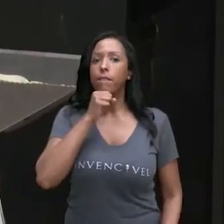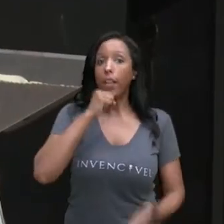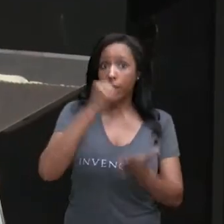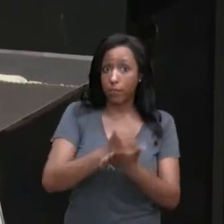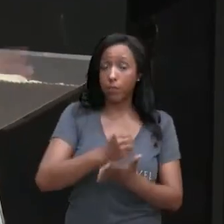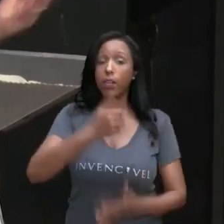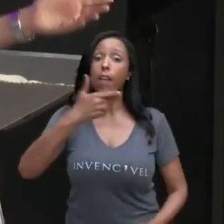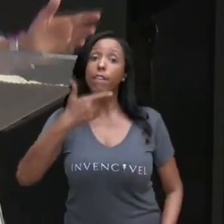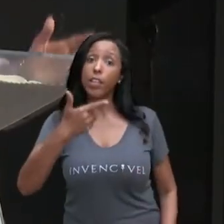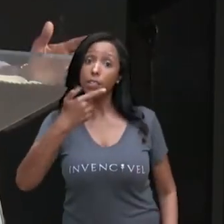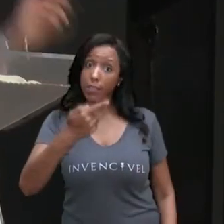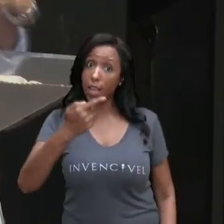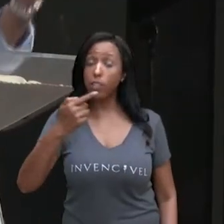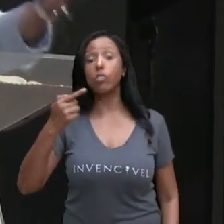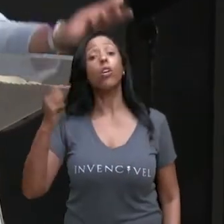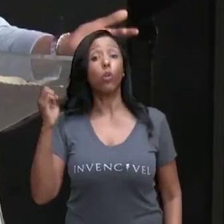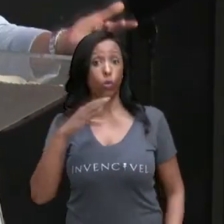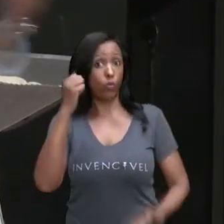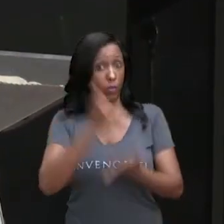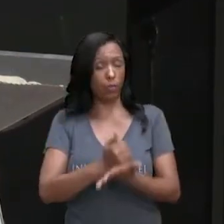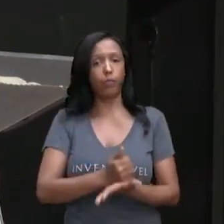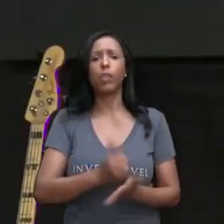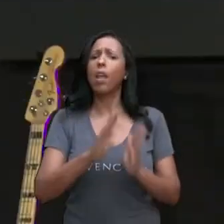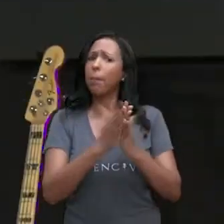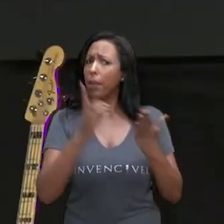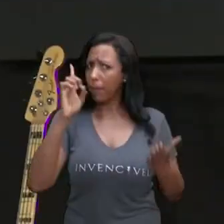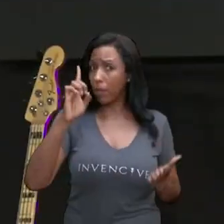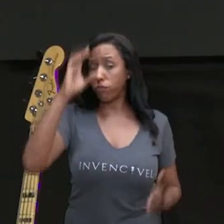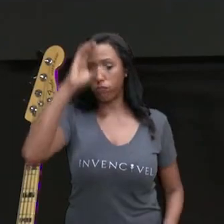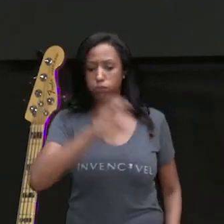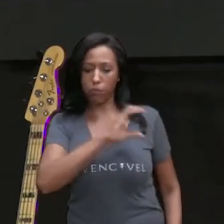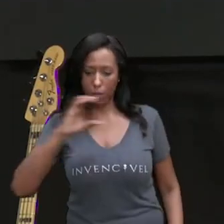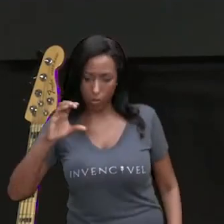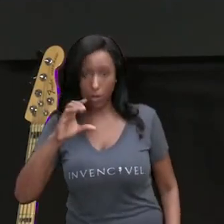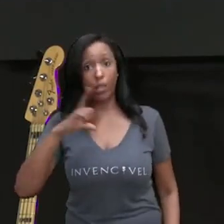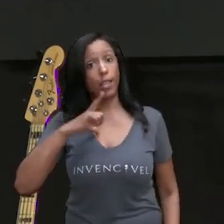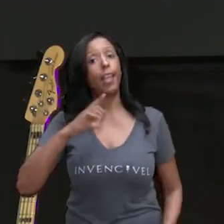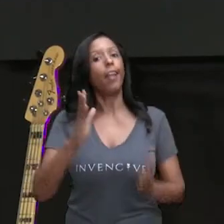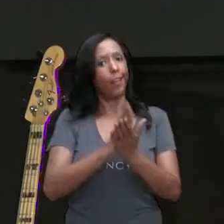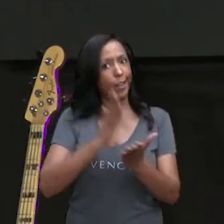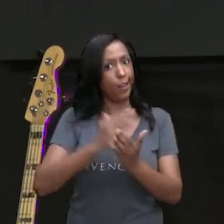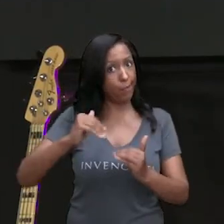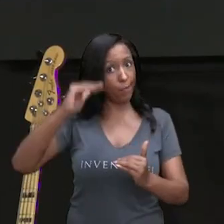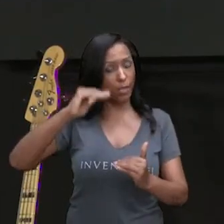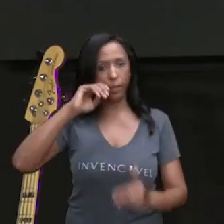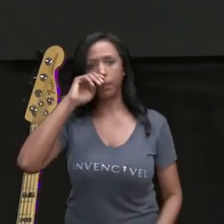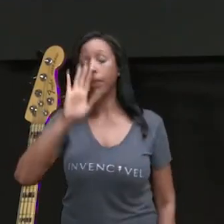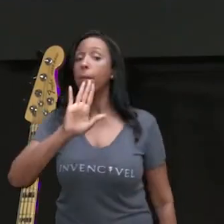livros. A Bíblia Católica tem uns livros a mais. Na Era Apostólica se formou esse grupo de livros